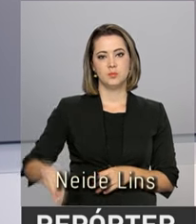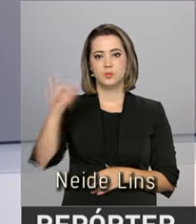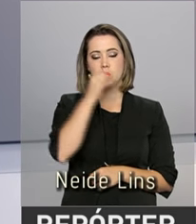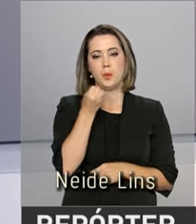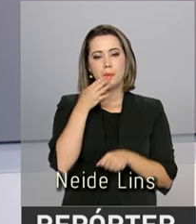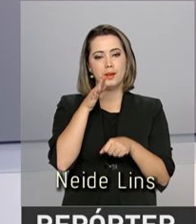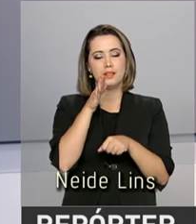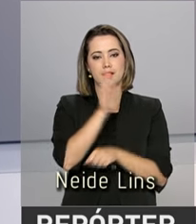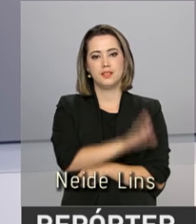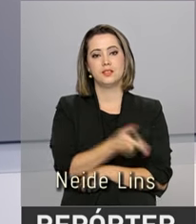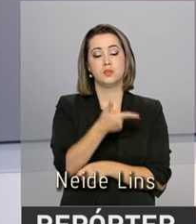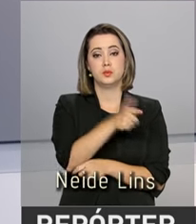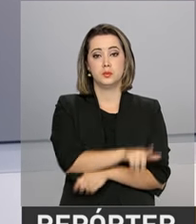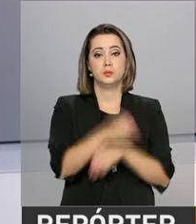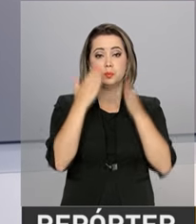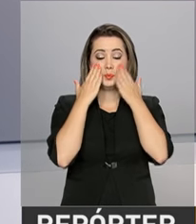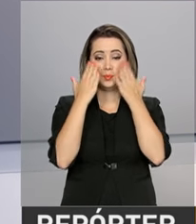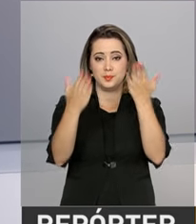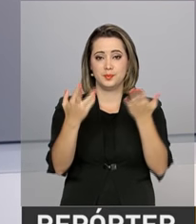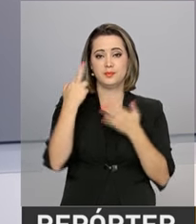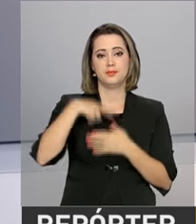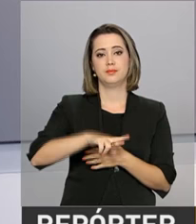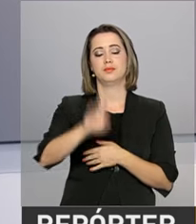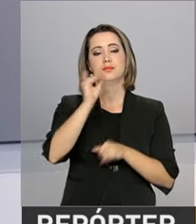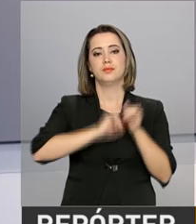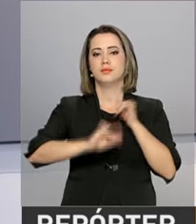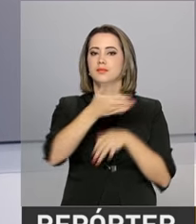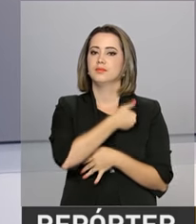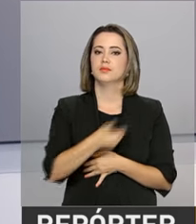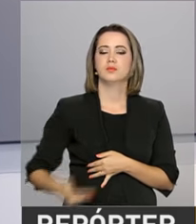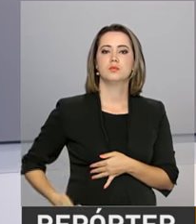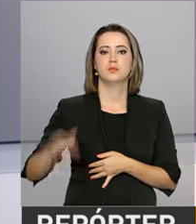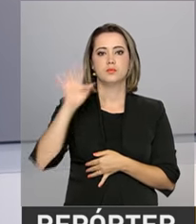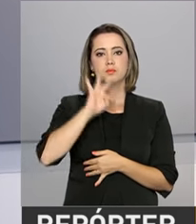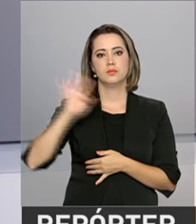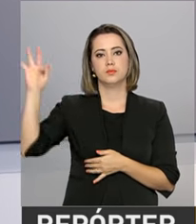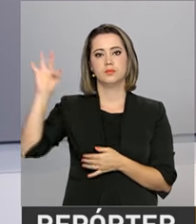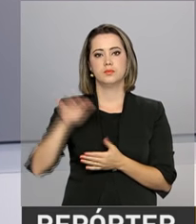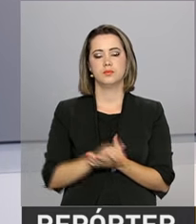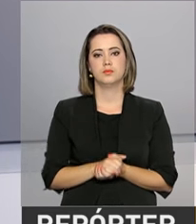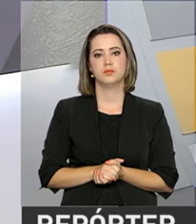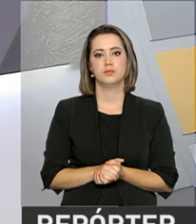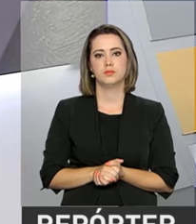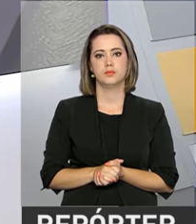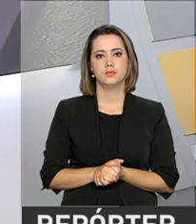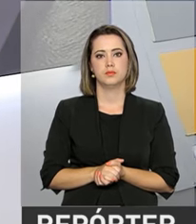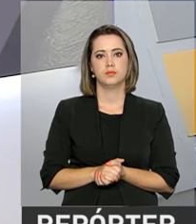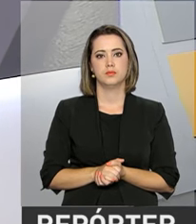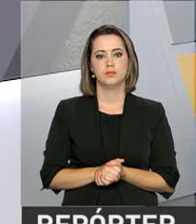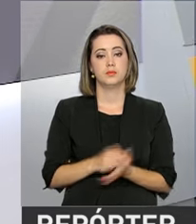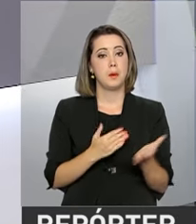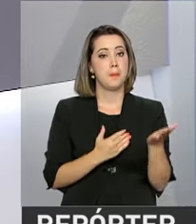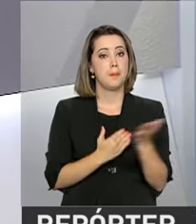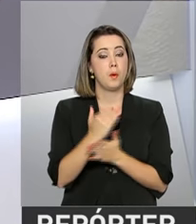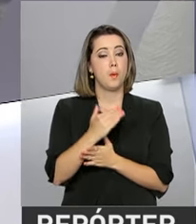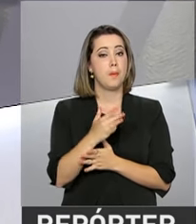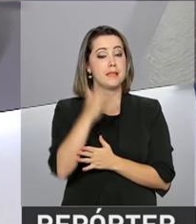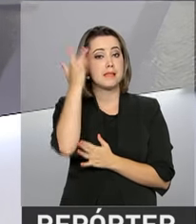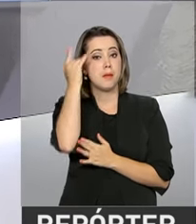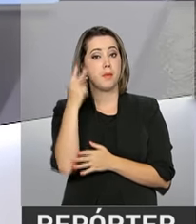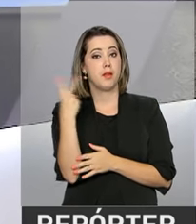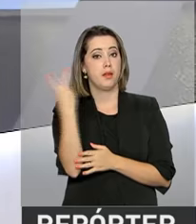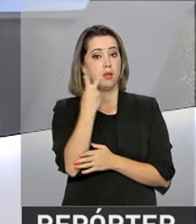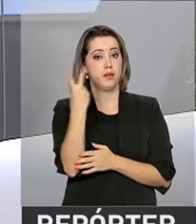Olá, boa tarde. Está no ar mais uma edição do Repórter NBR com as notícias do governo federal. Começa amanhã a